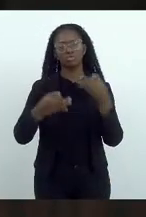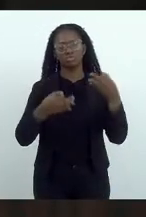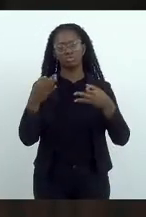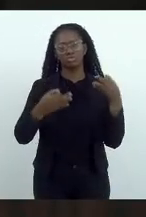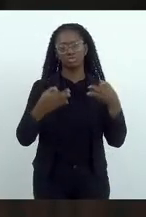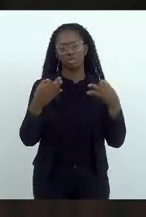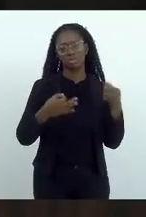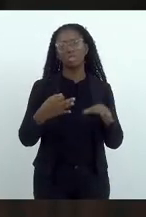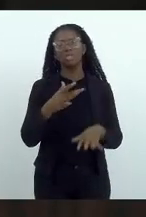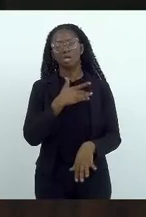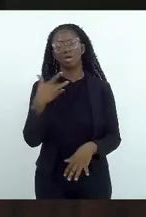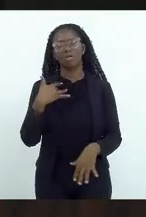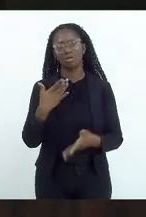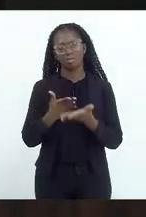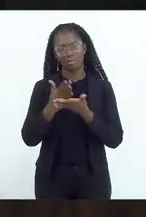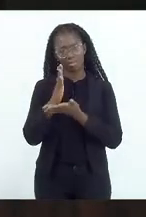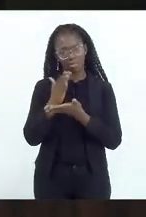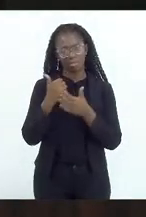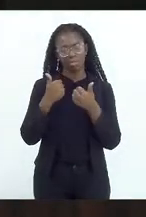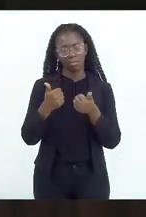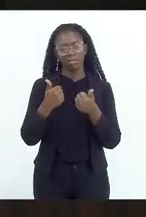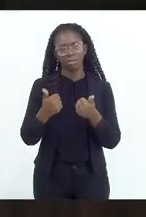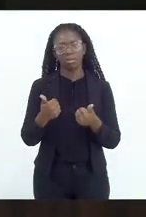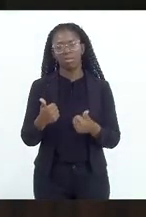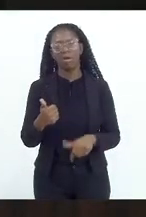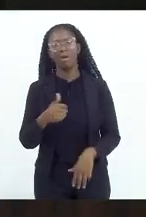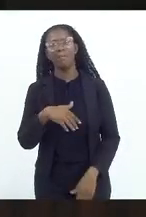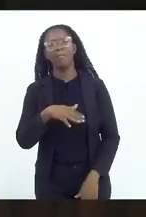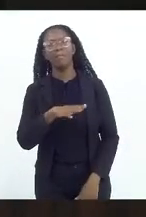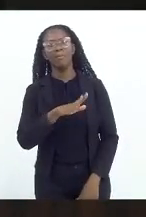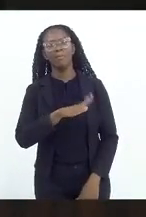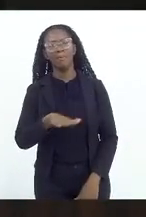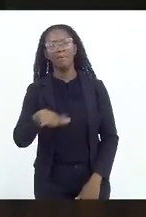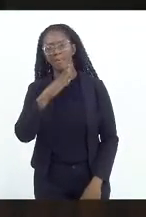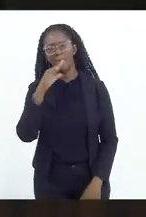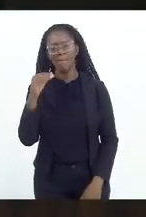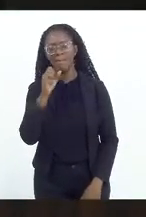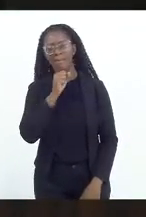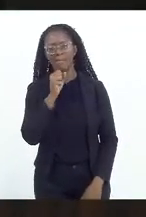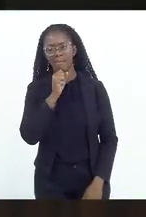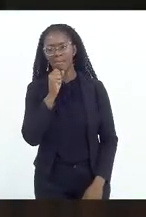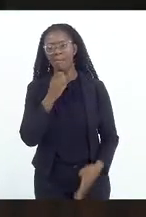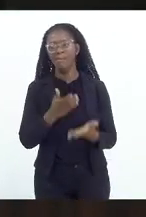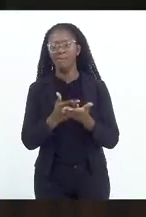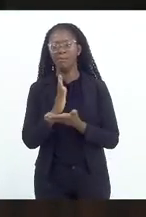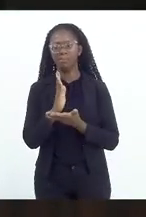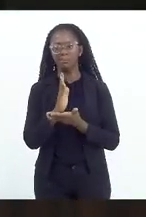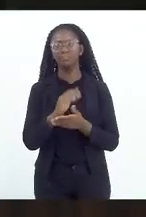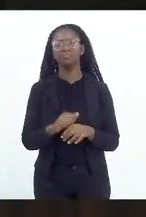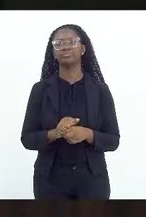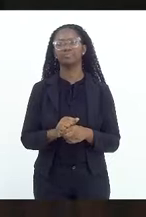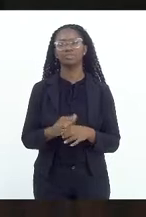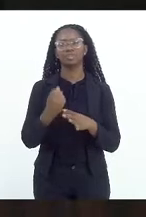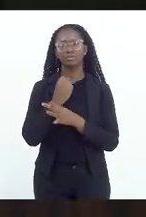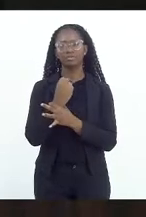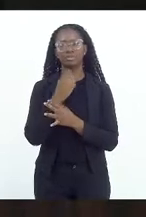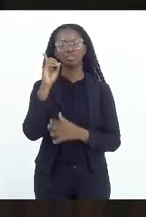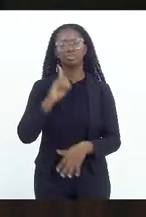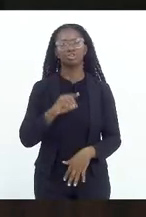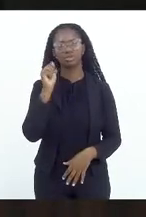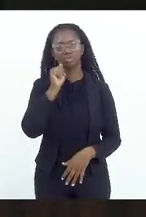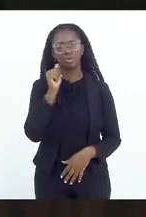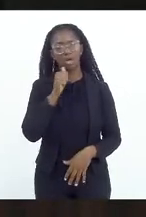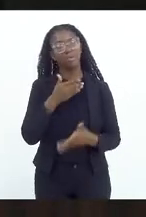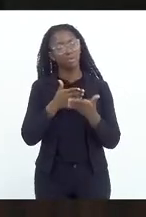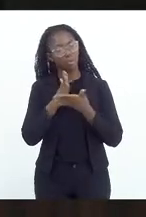saúde favorável, assunto das crianças, do adolescente e do idoso favorável, de defesa dos direitos da mulher favorável com